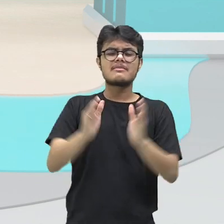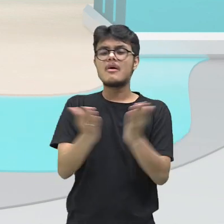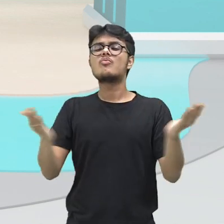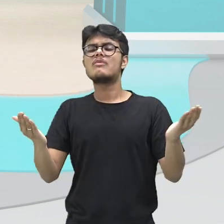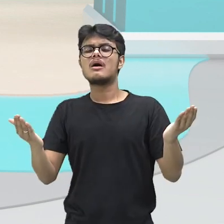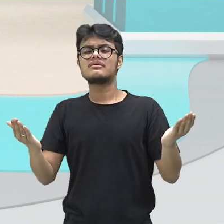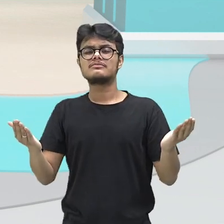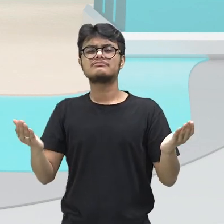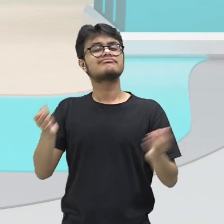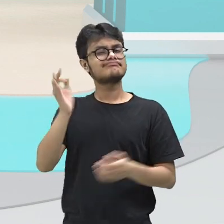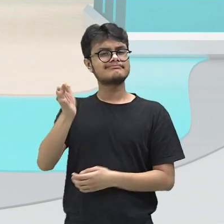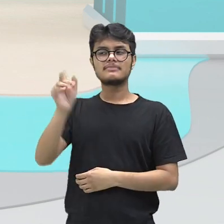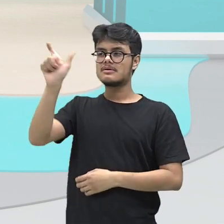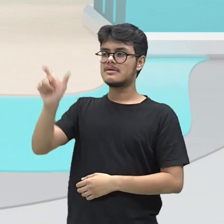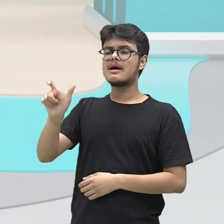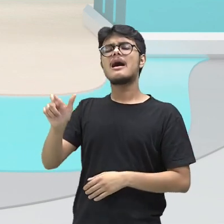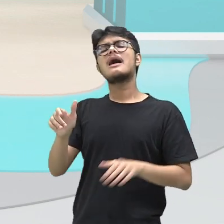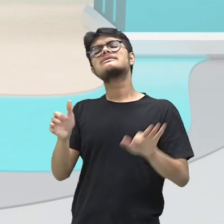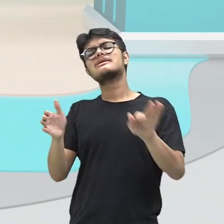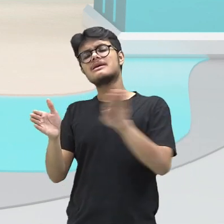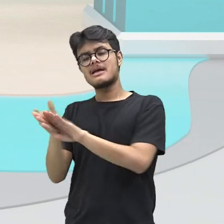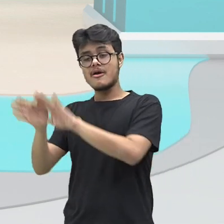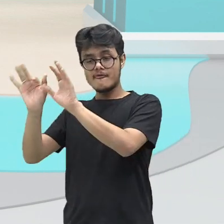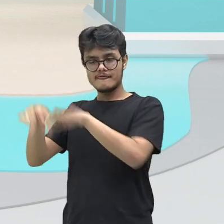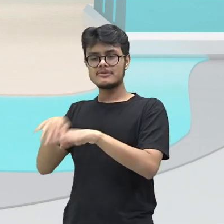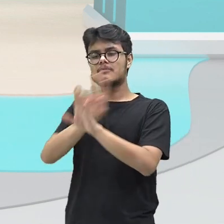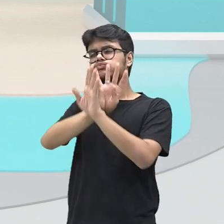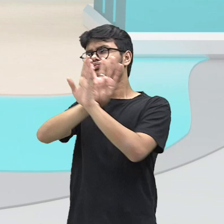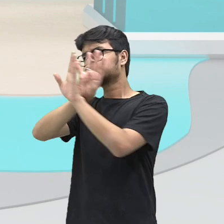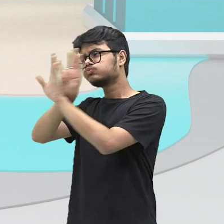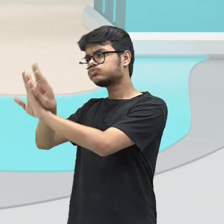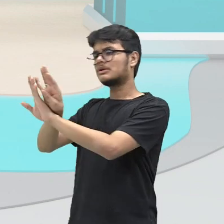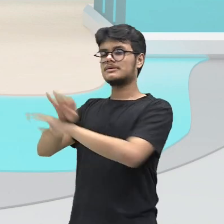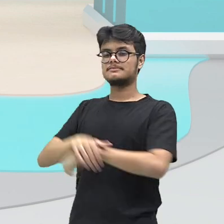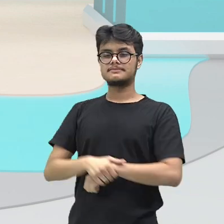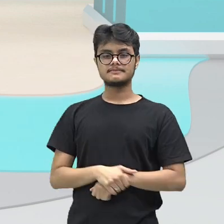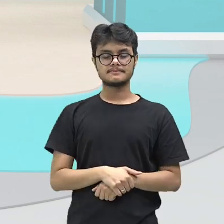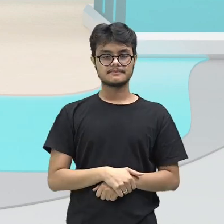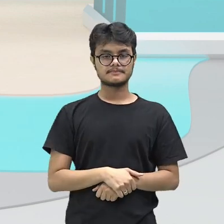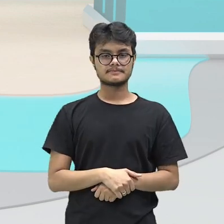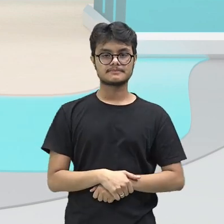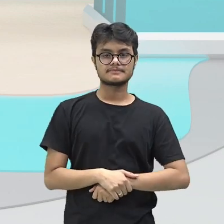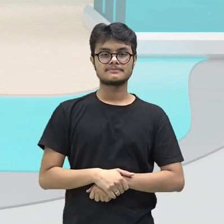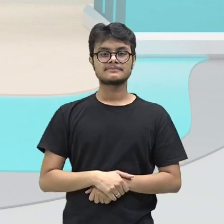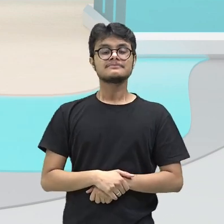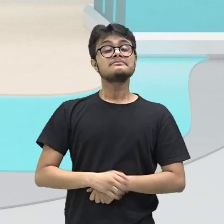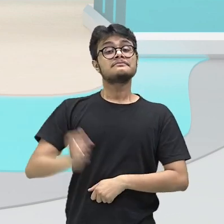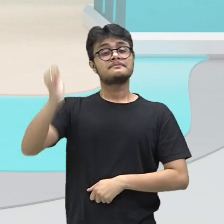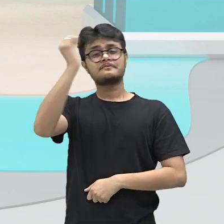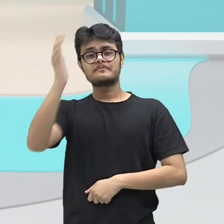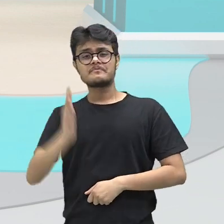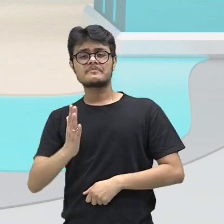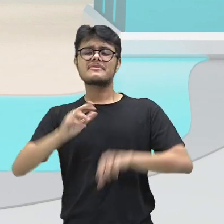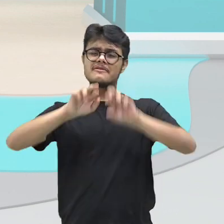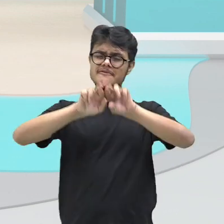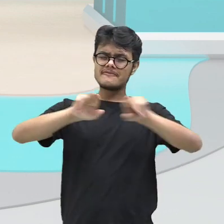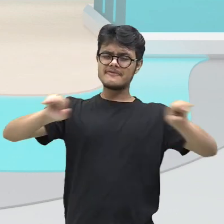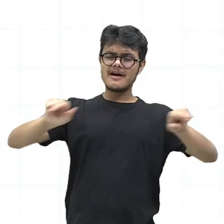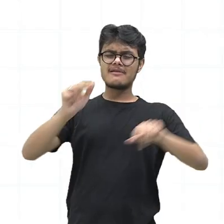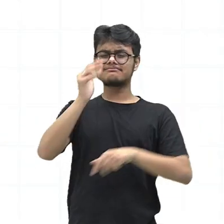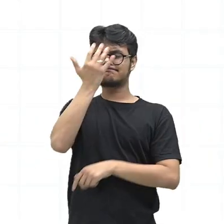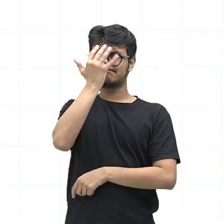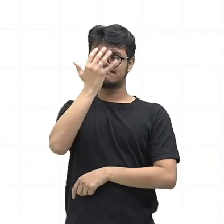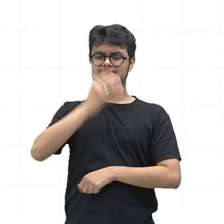está o carnavalesco até o momento do desfile lá na avenida. E pelo Brasil nós temos vários tipos de carnaval,